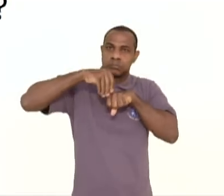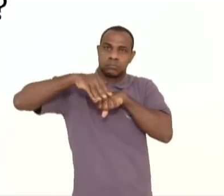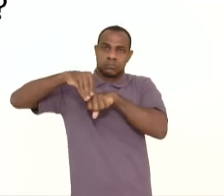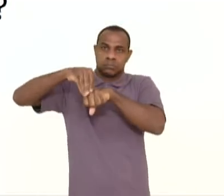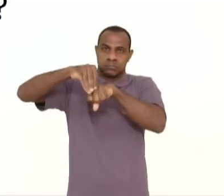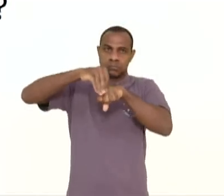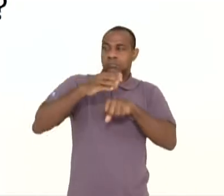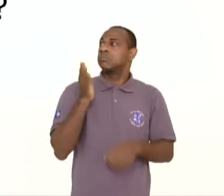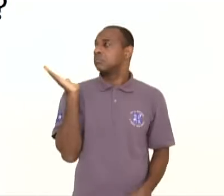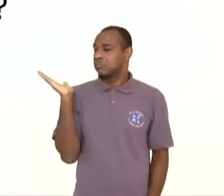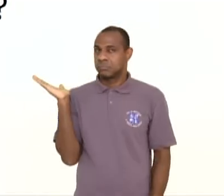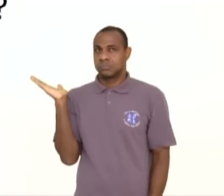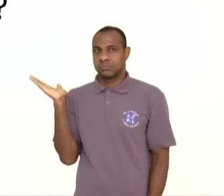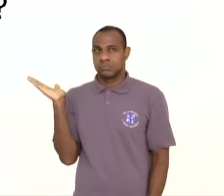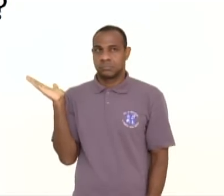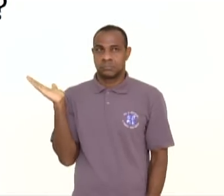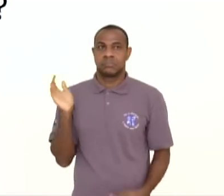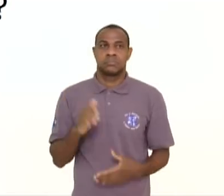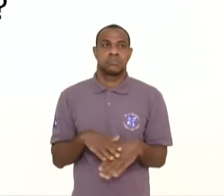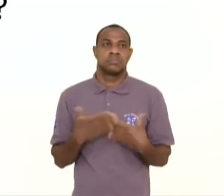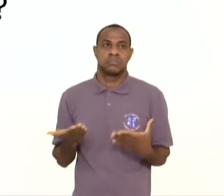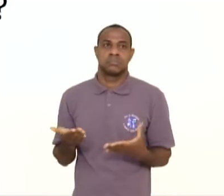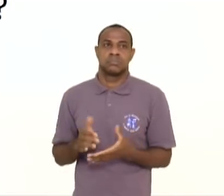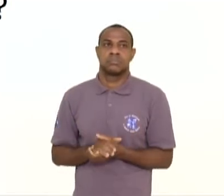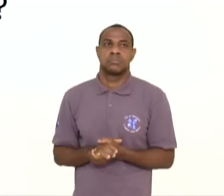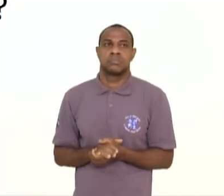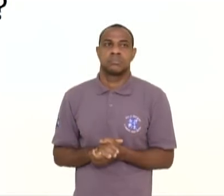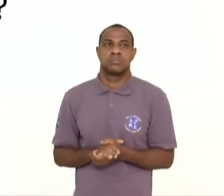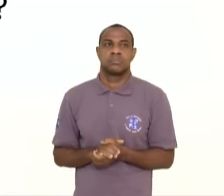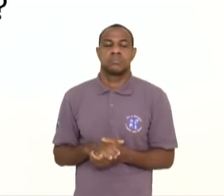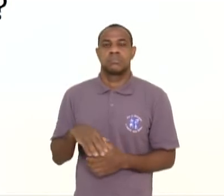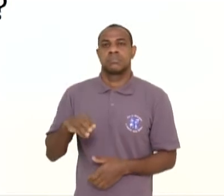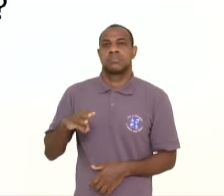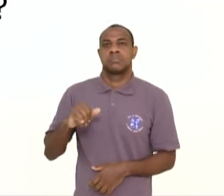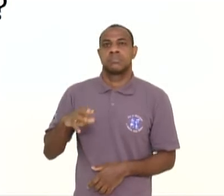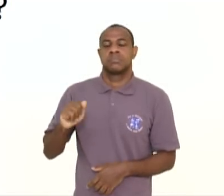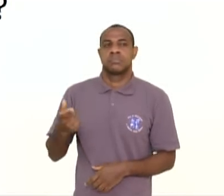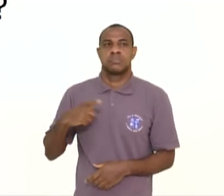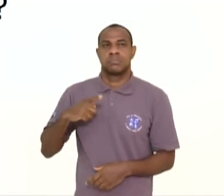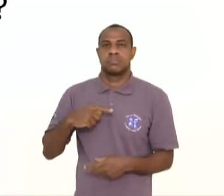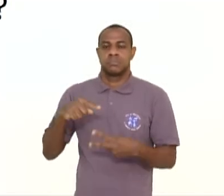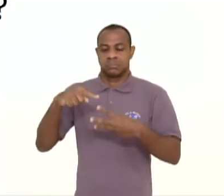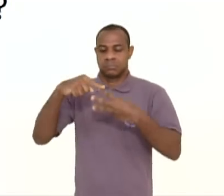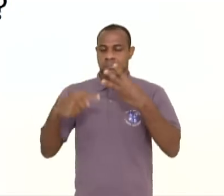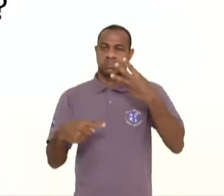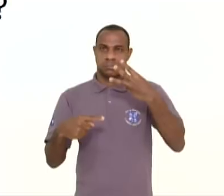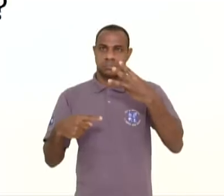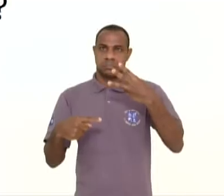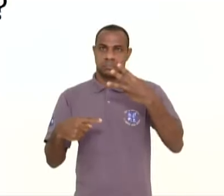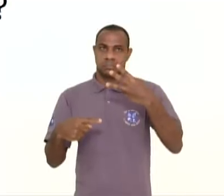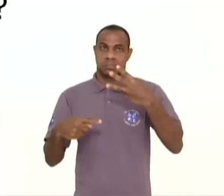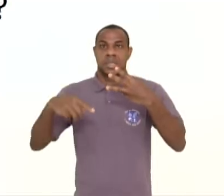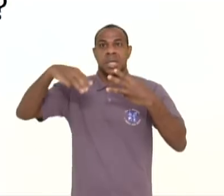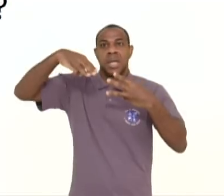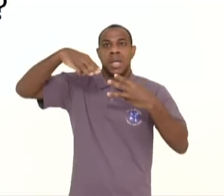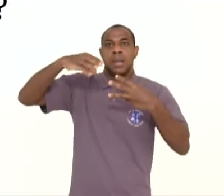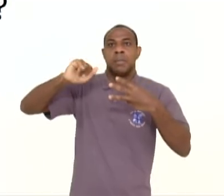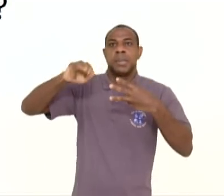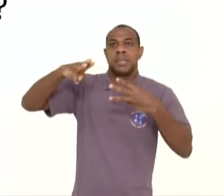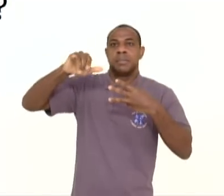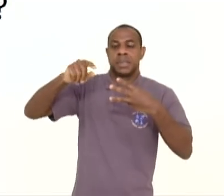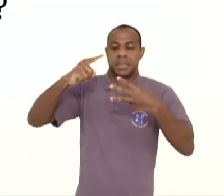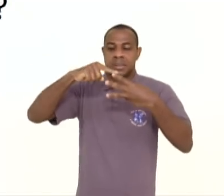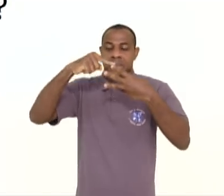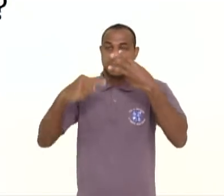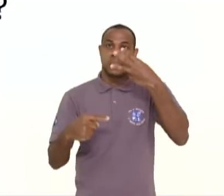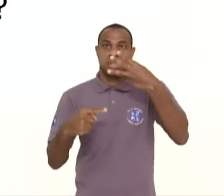né? Então aqui dentro, especificamente dentro da mímica, nós temos 3 vídeos que vocês podem estar clicando no link lá. Então baixou o material,